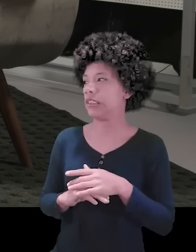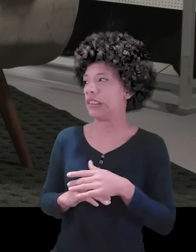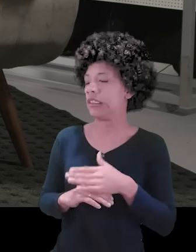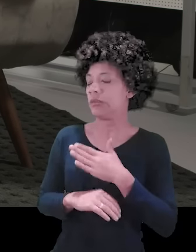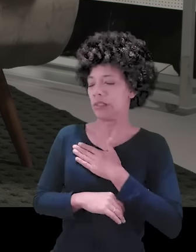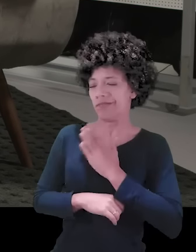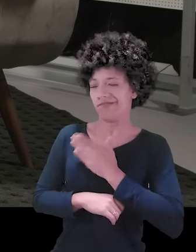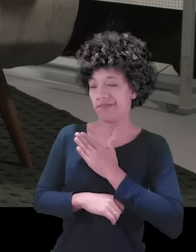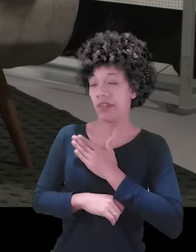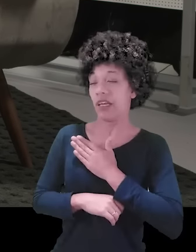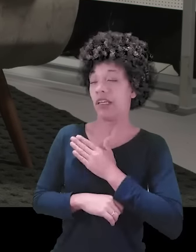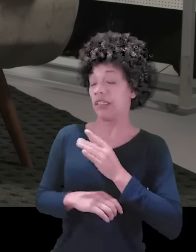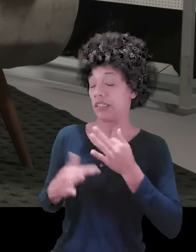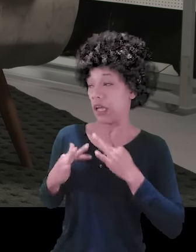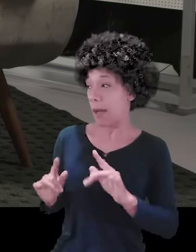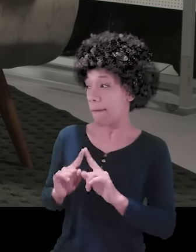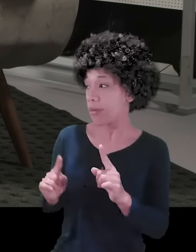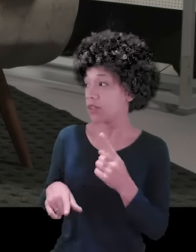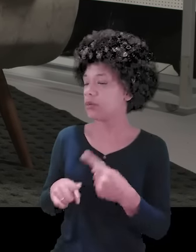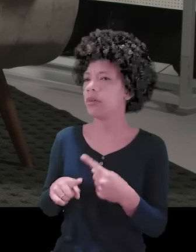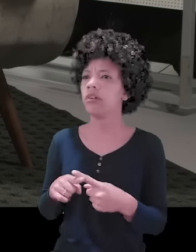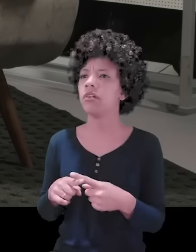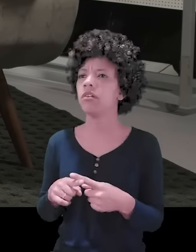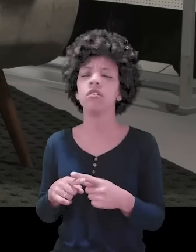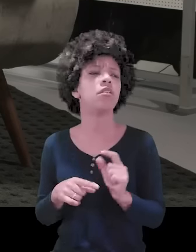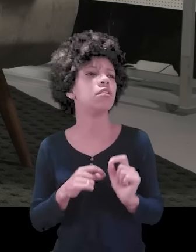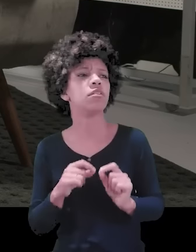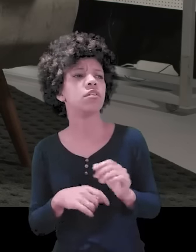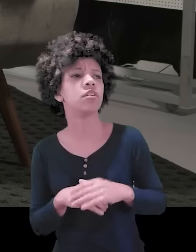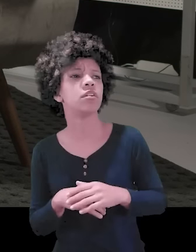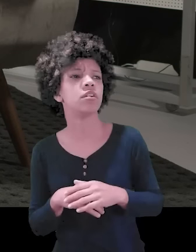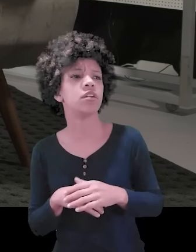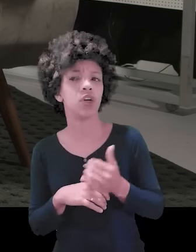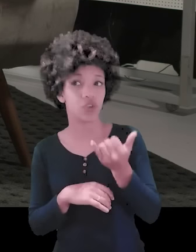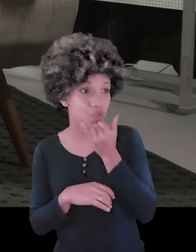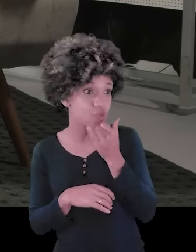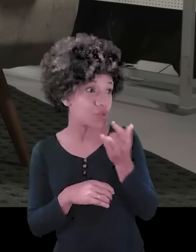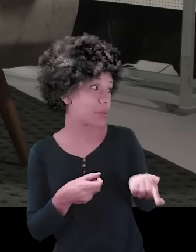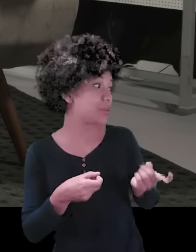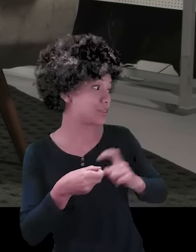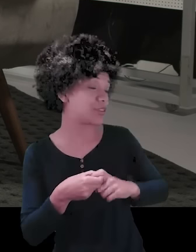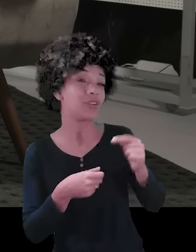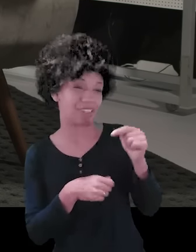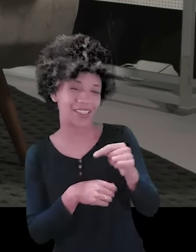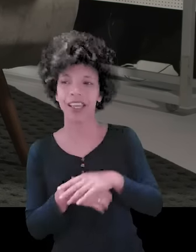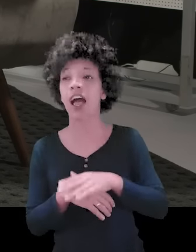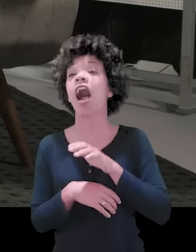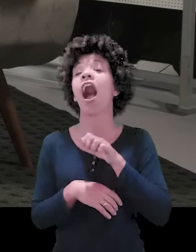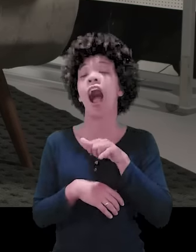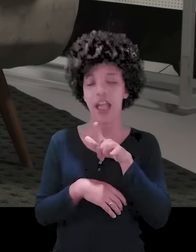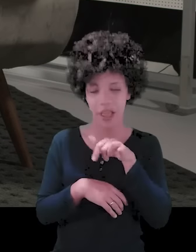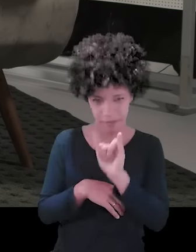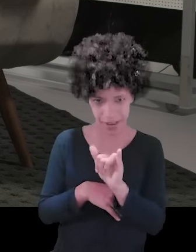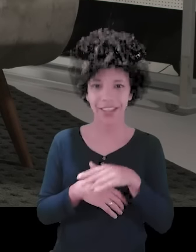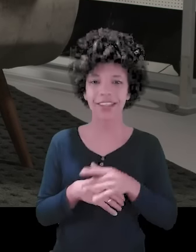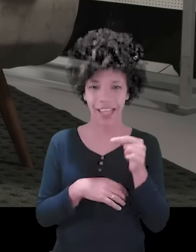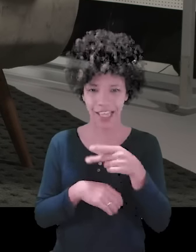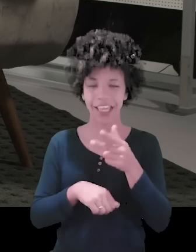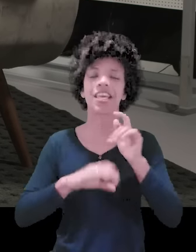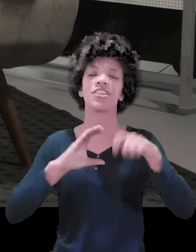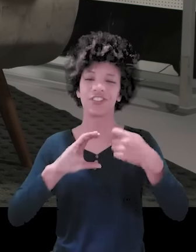um pouquinho meu com meu coraçãozinho o que que as pessoas Oi desculpa eu tô aqui de novo a Emily tá aqui com a gente estamos